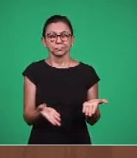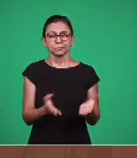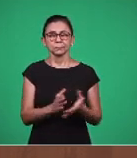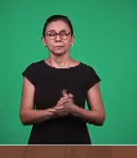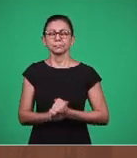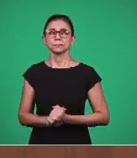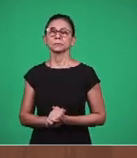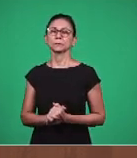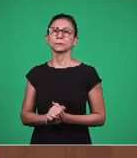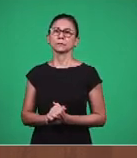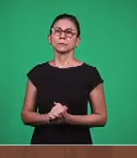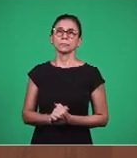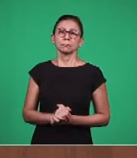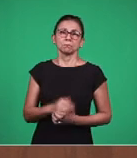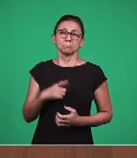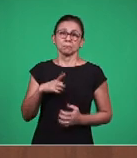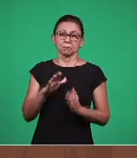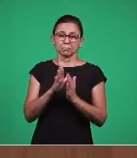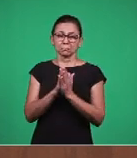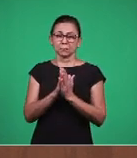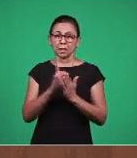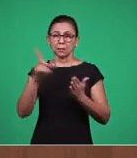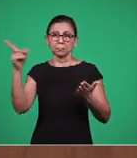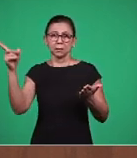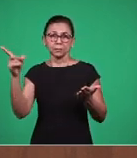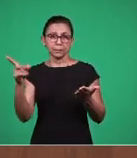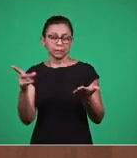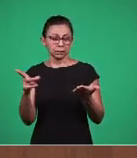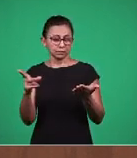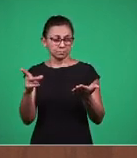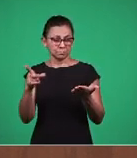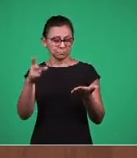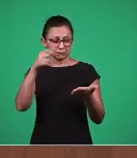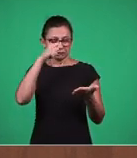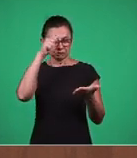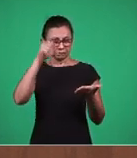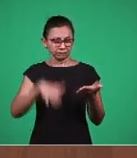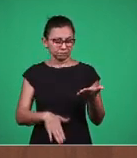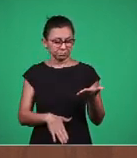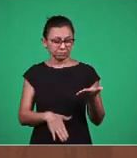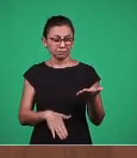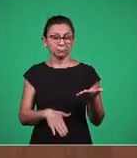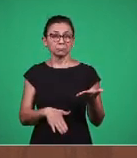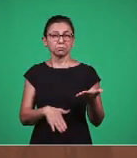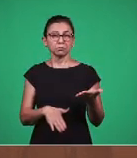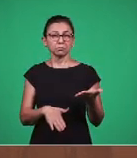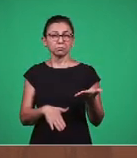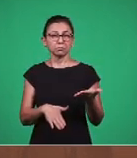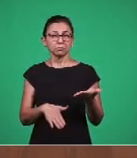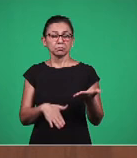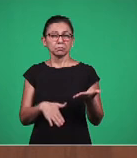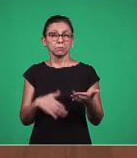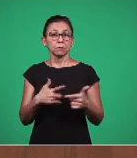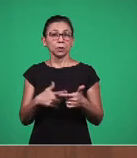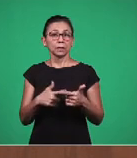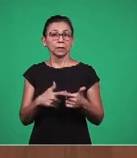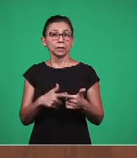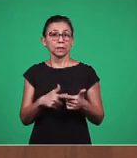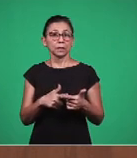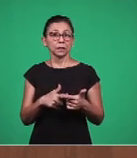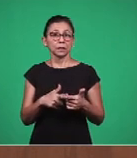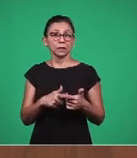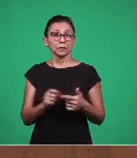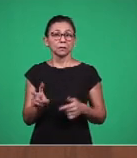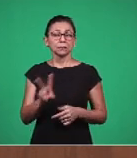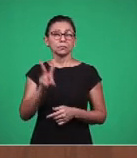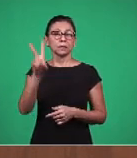simplesmente de papel e letra, sem o valor profético para definir